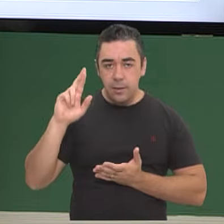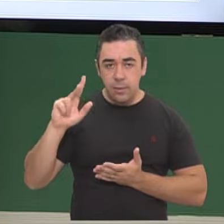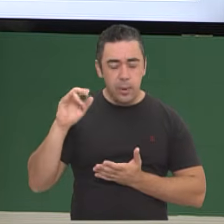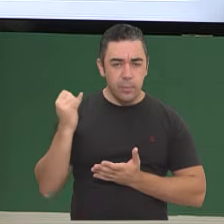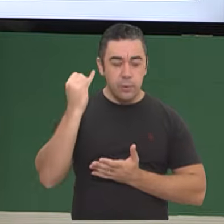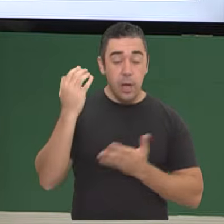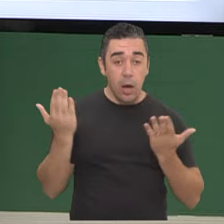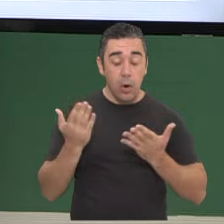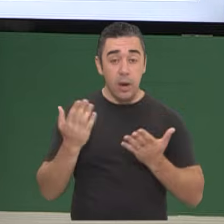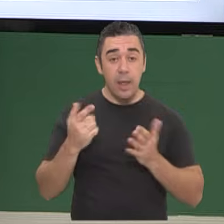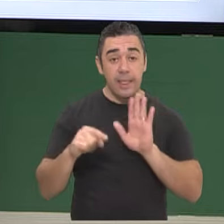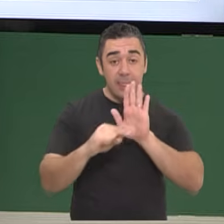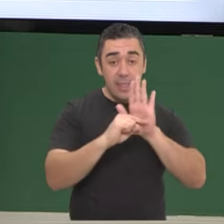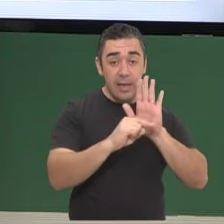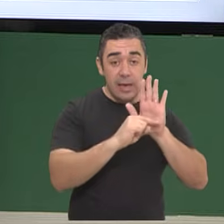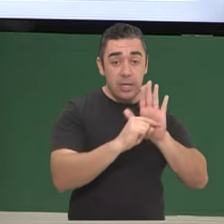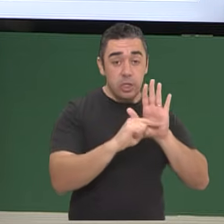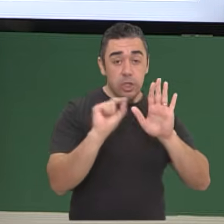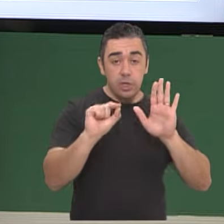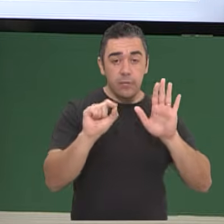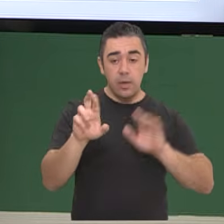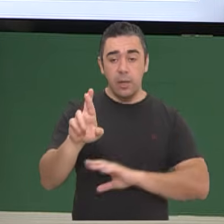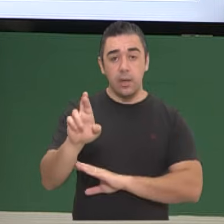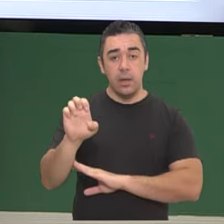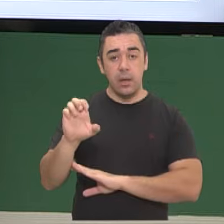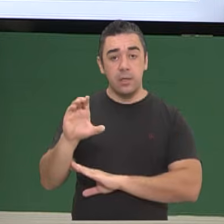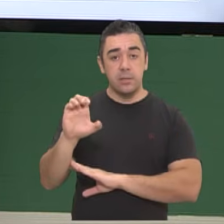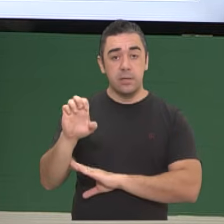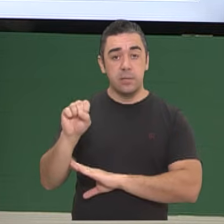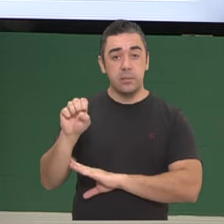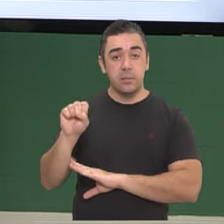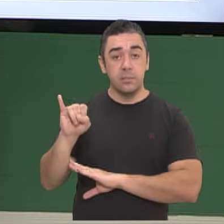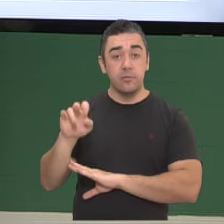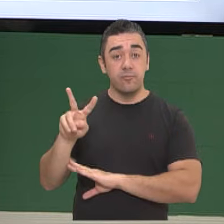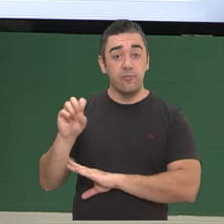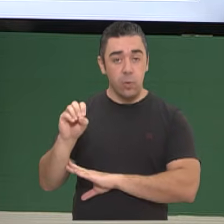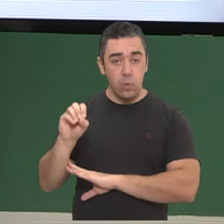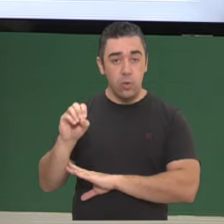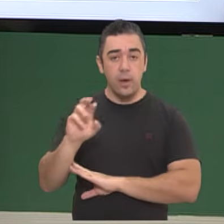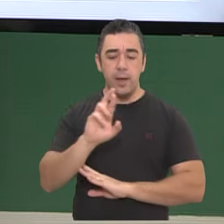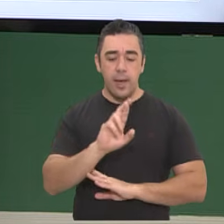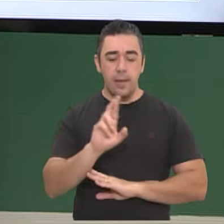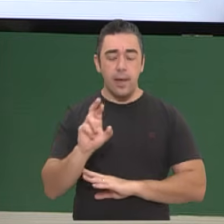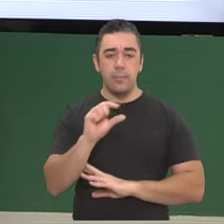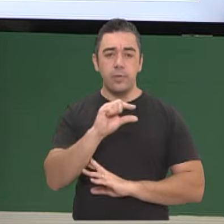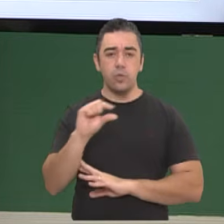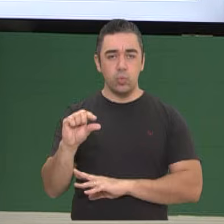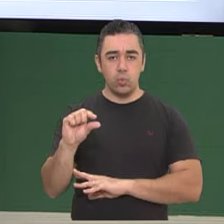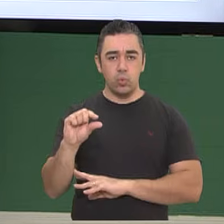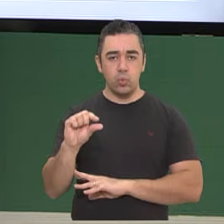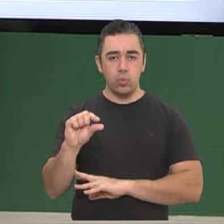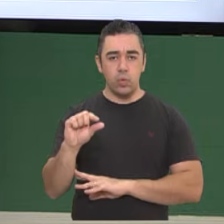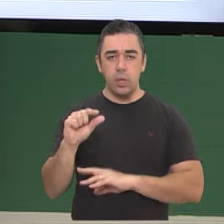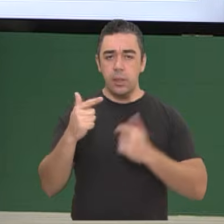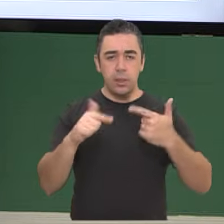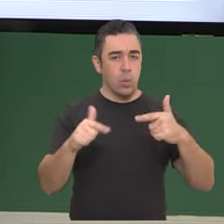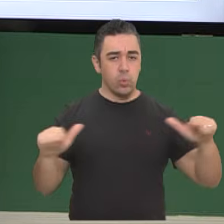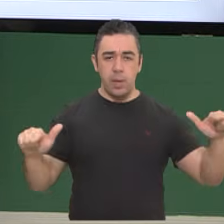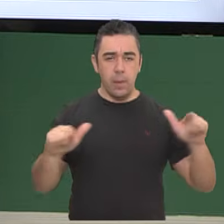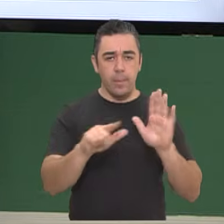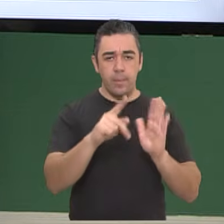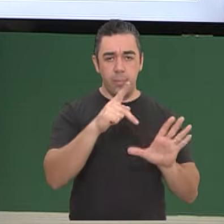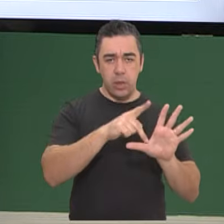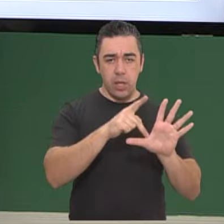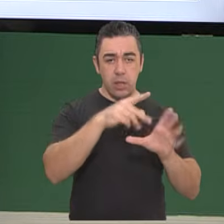RH negativo é o recessivo, o Rzinho, Rzinho, tá? Então, para ser negativo, eu não tenho proteína no sangue,